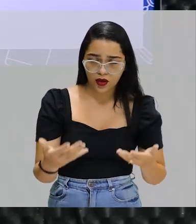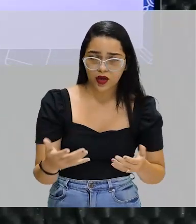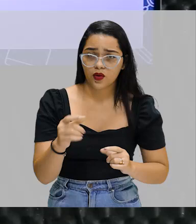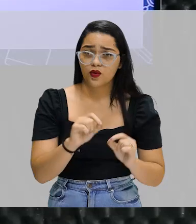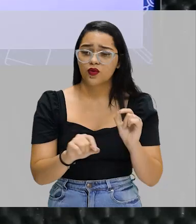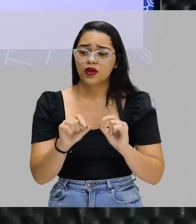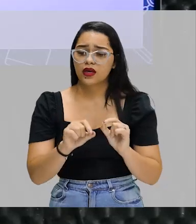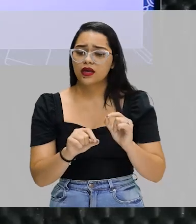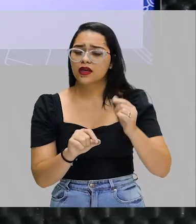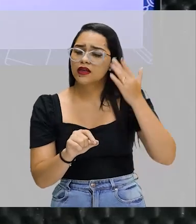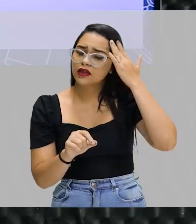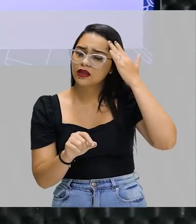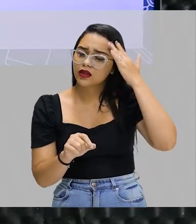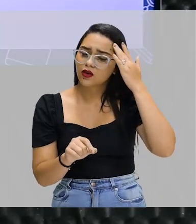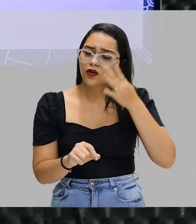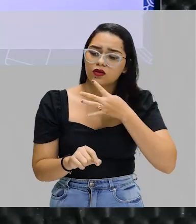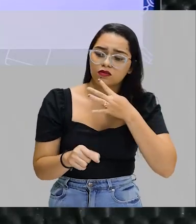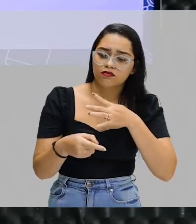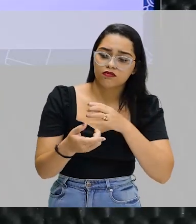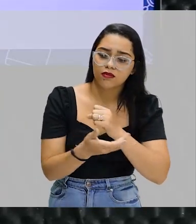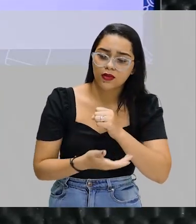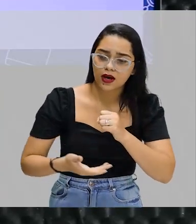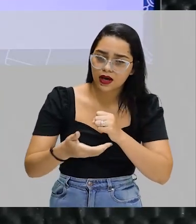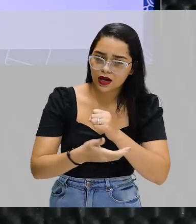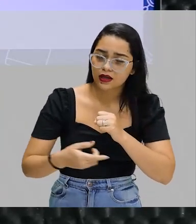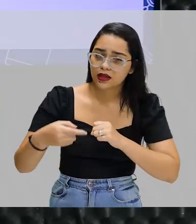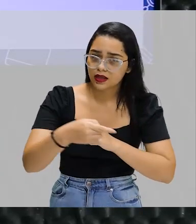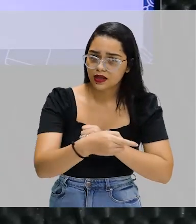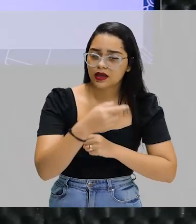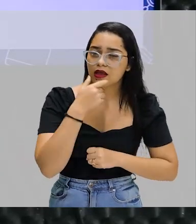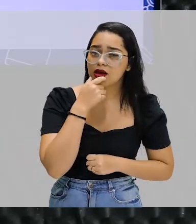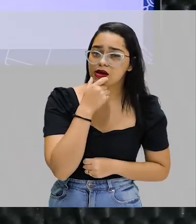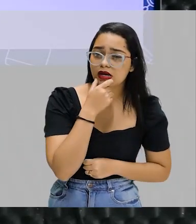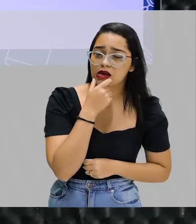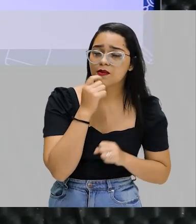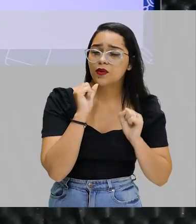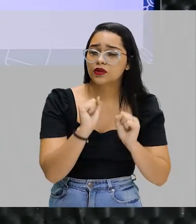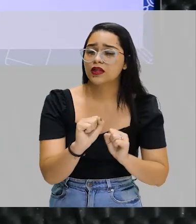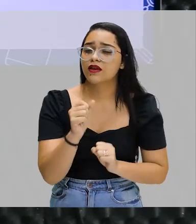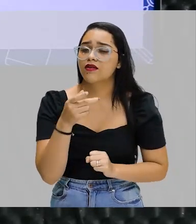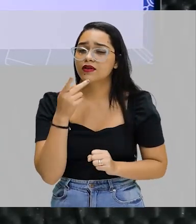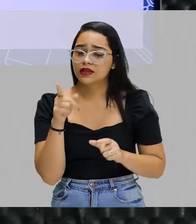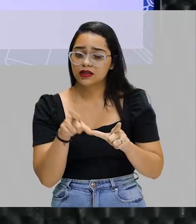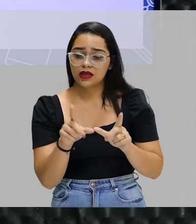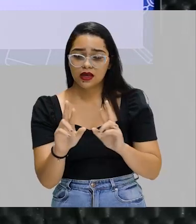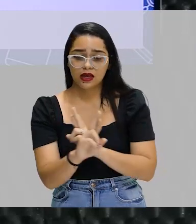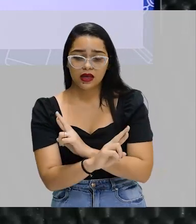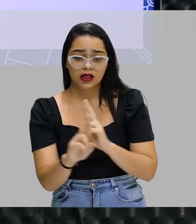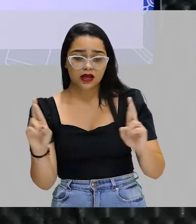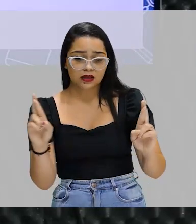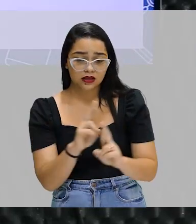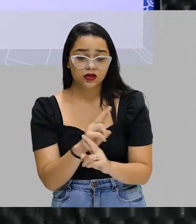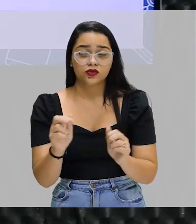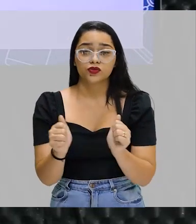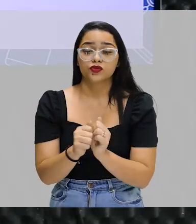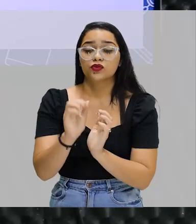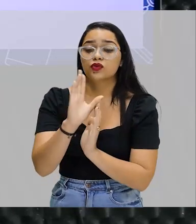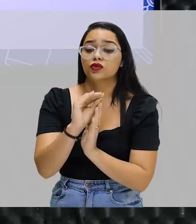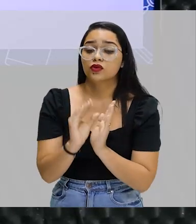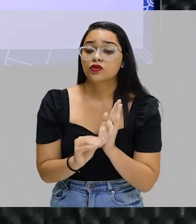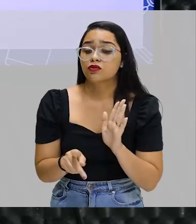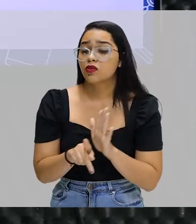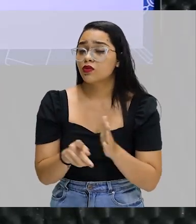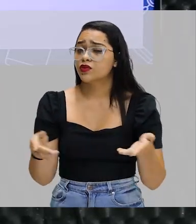é verificar um conhecimento básico daquele idioma para você fazer relação com os conteúdos